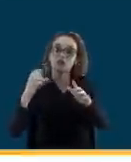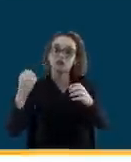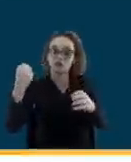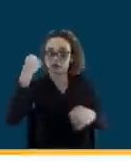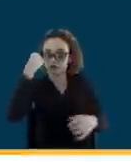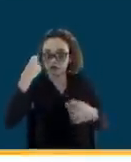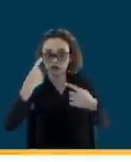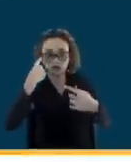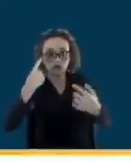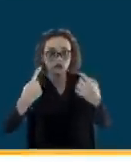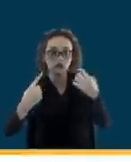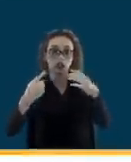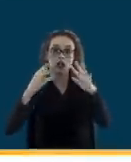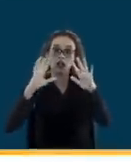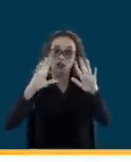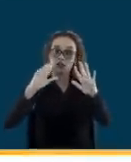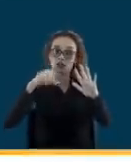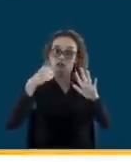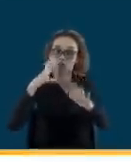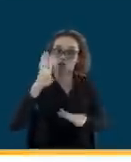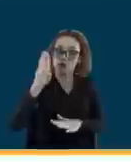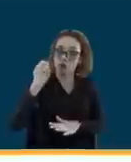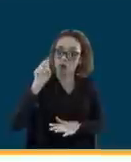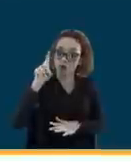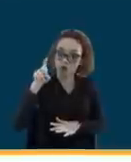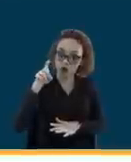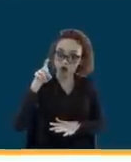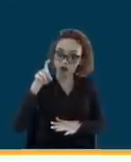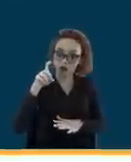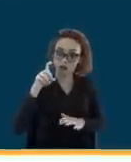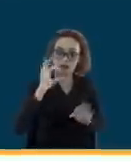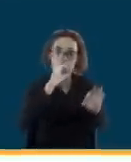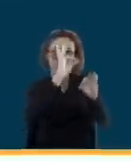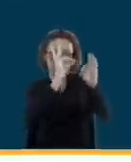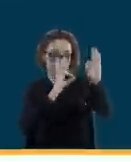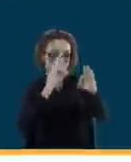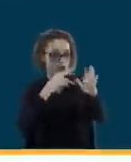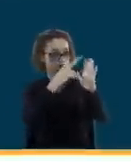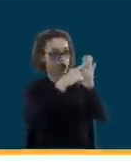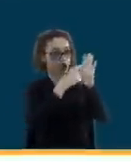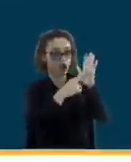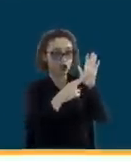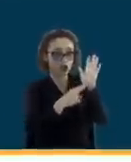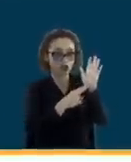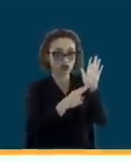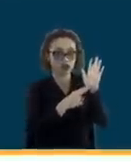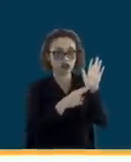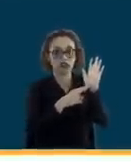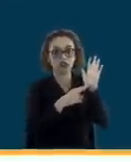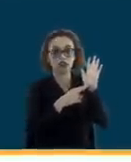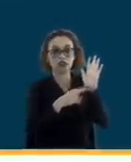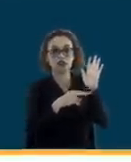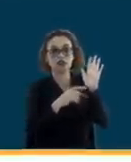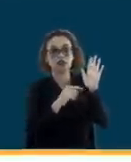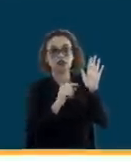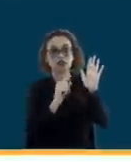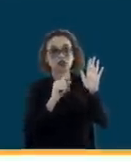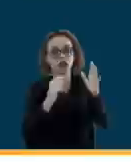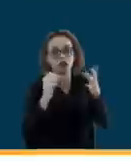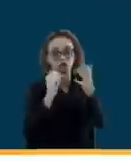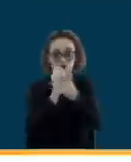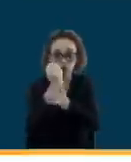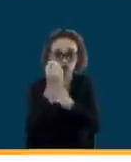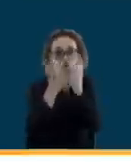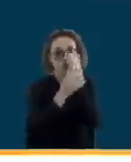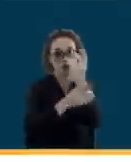o boxe eles foram organizando as regras, né, que é o fair play, né, que é a luva, onde pode